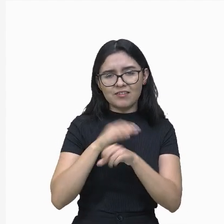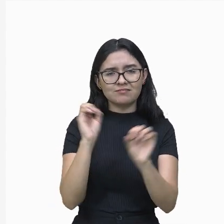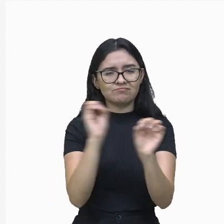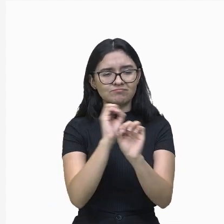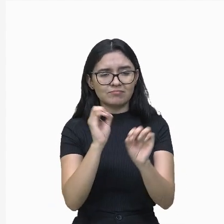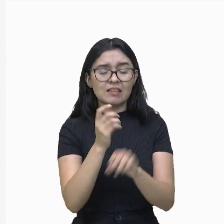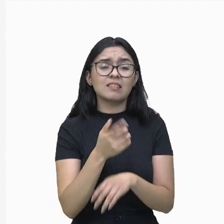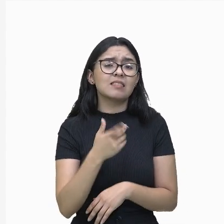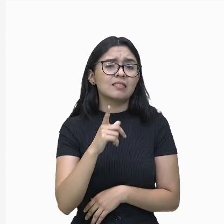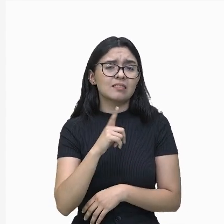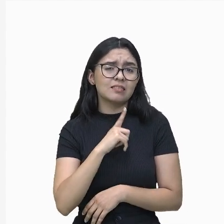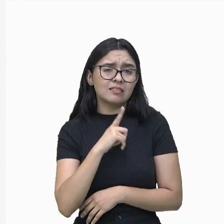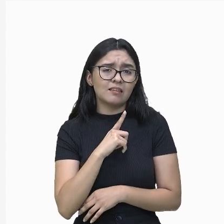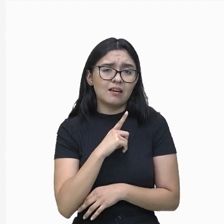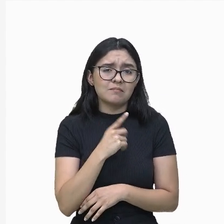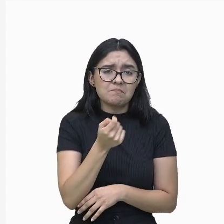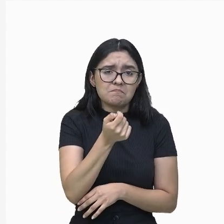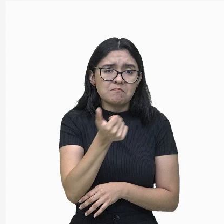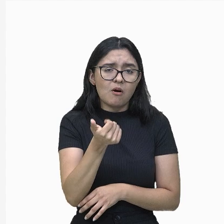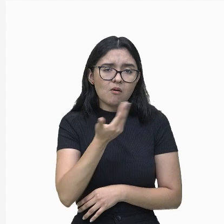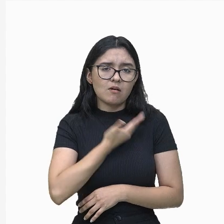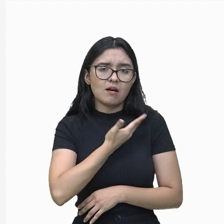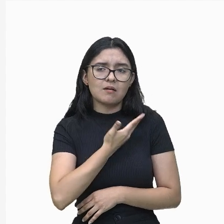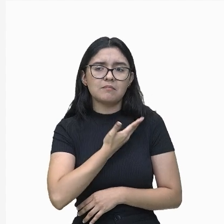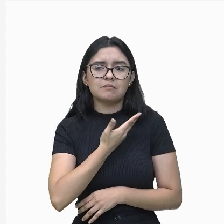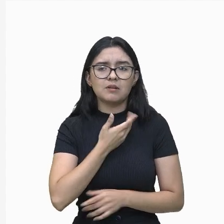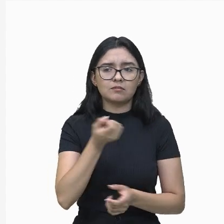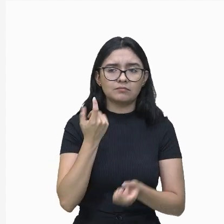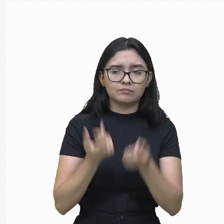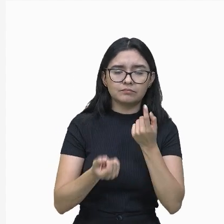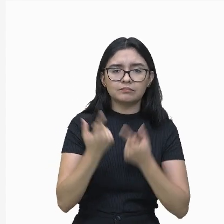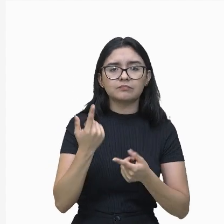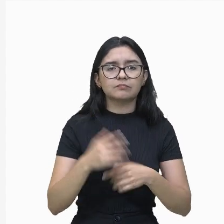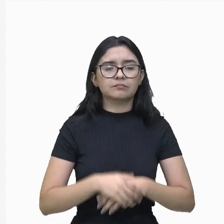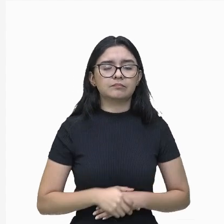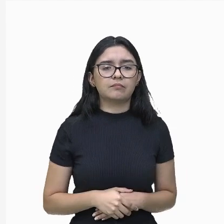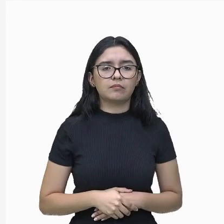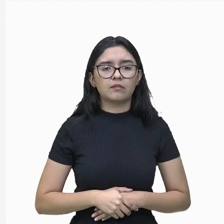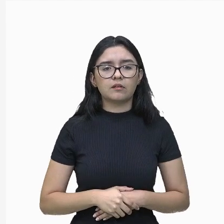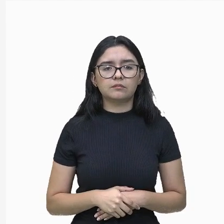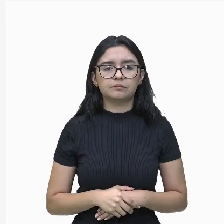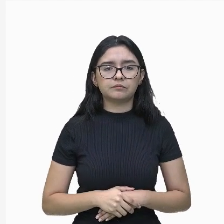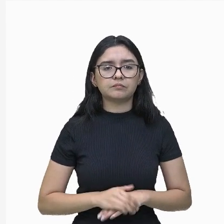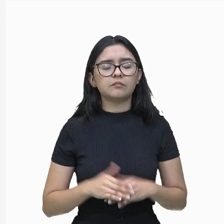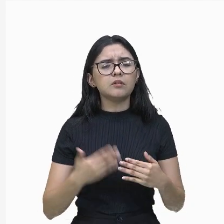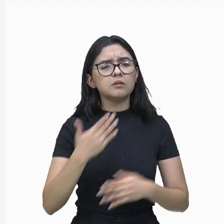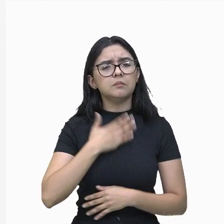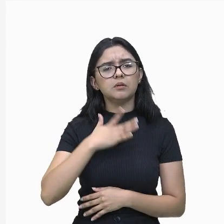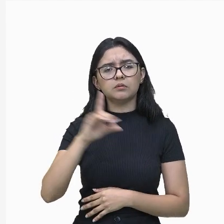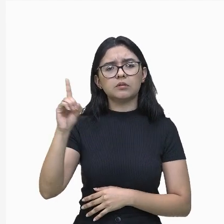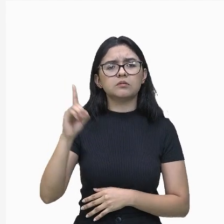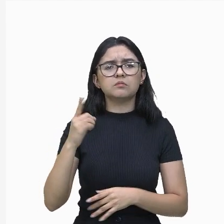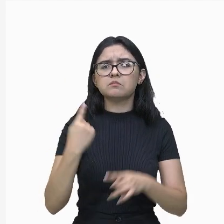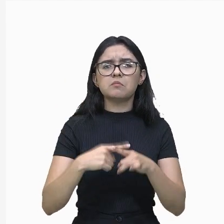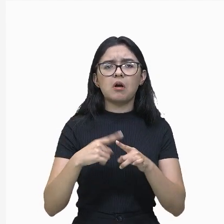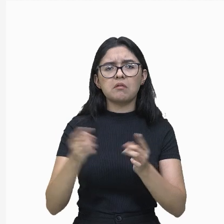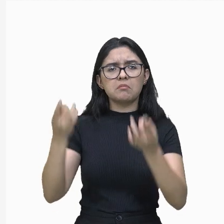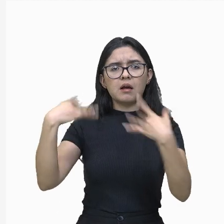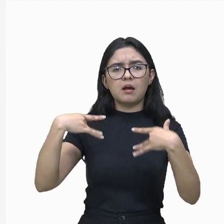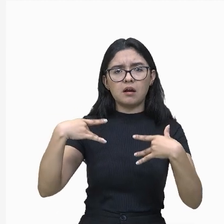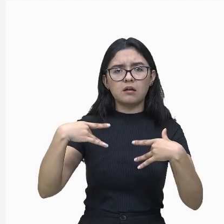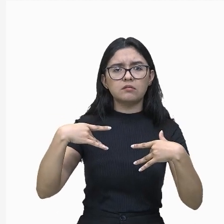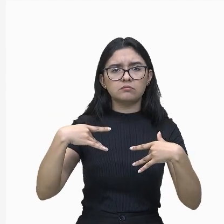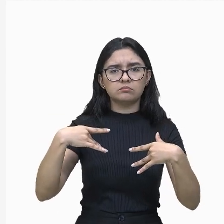poucos, raros amigos, o homem atrás dos óculos e do bigode. Meu Deus, por que me